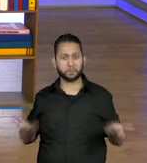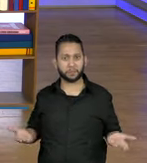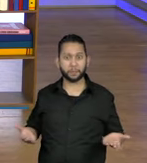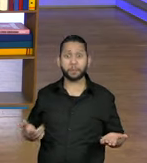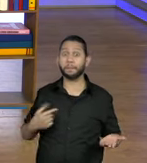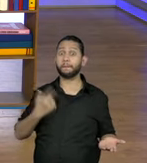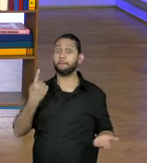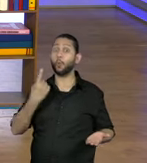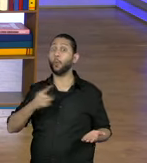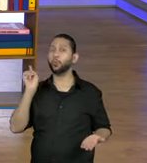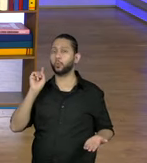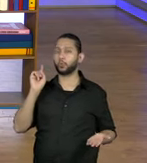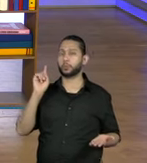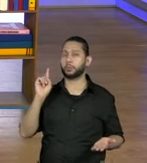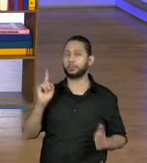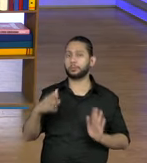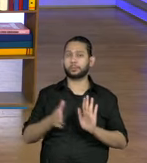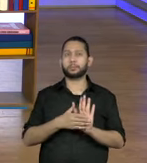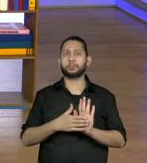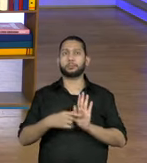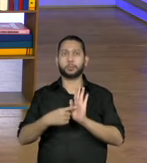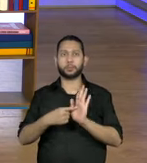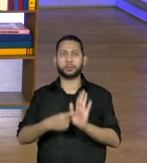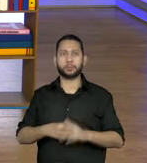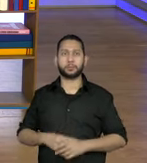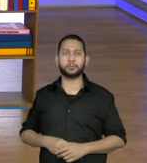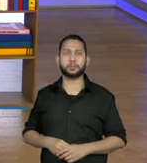uma última situação problema, tá? Vamos lá.